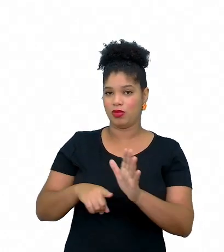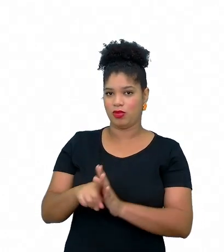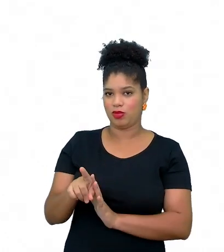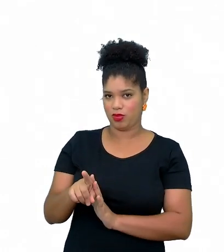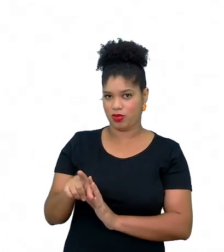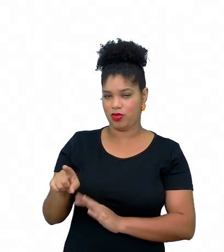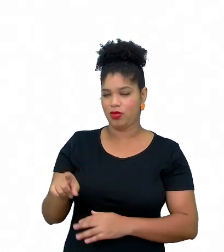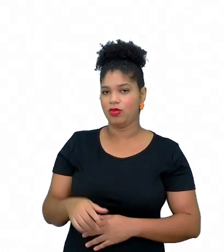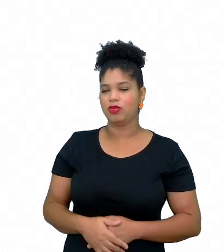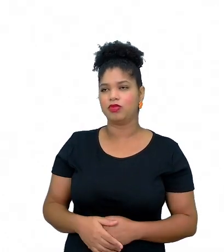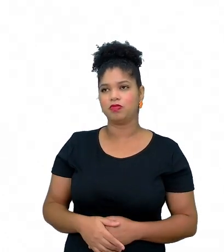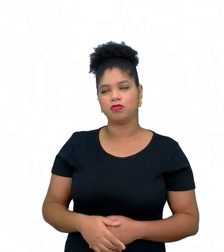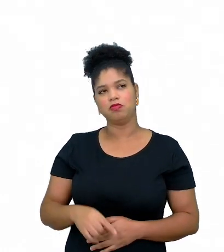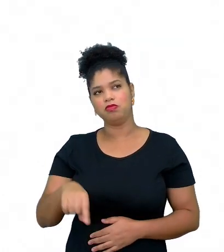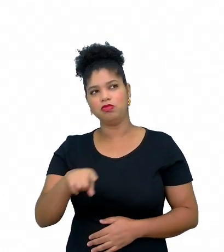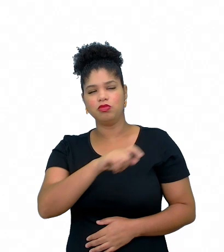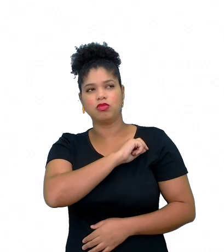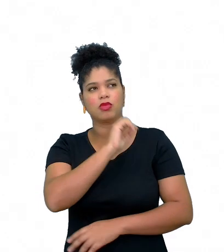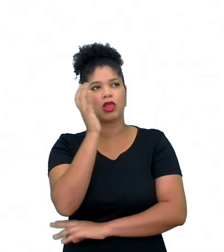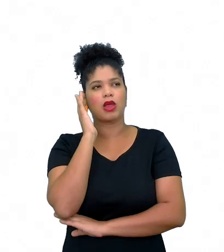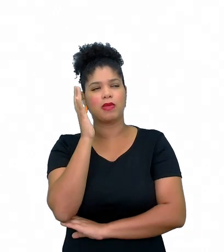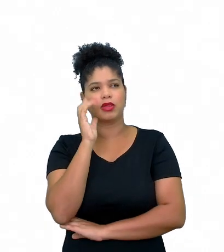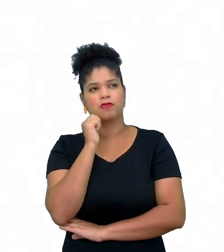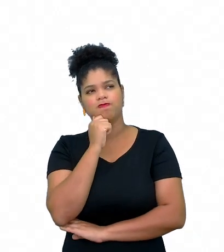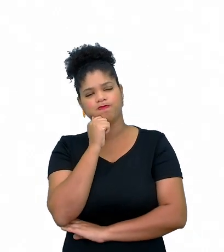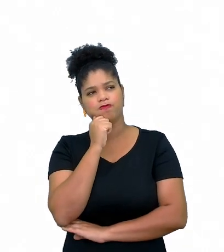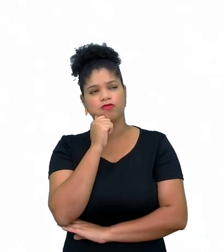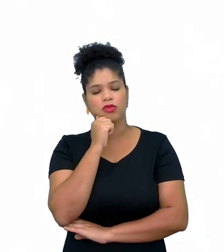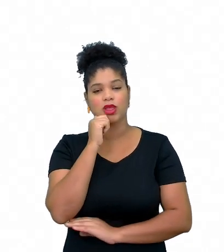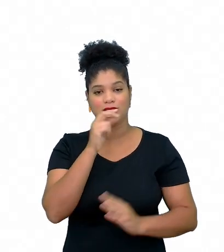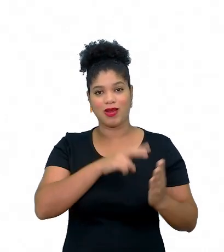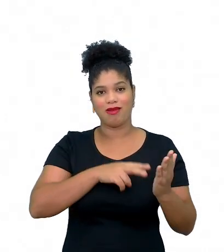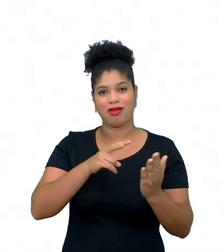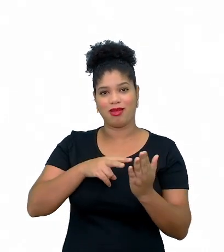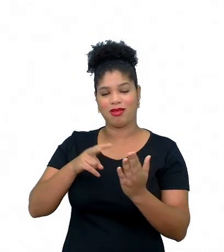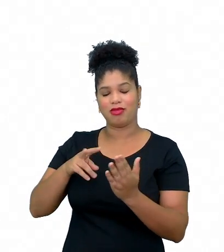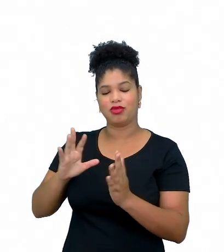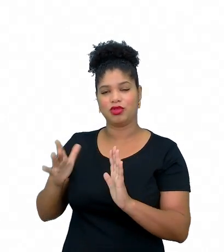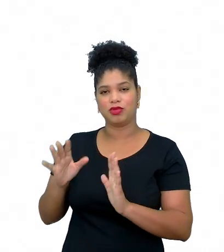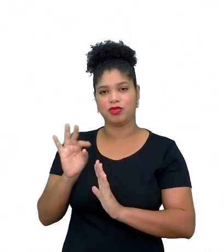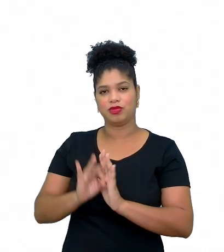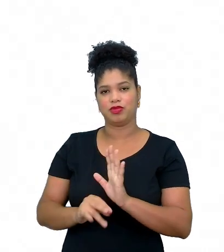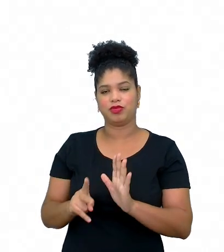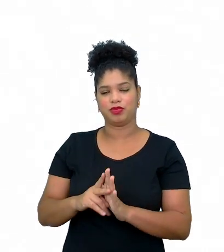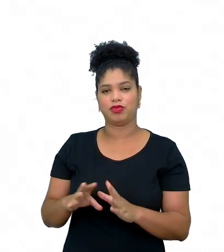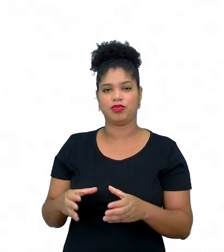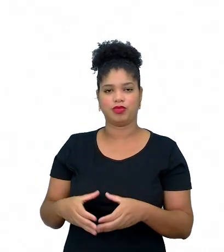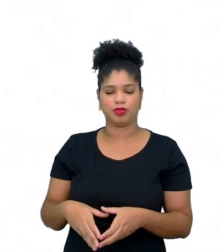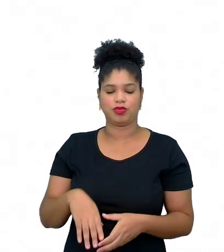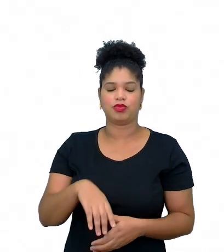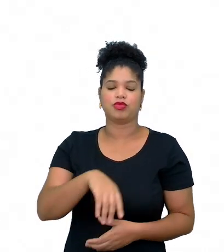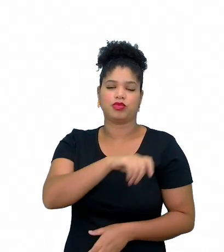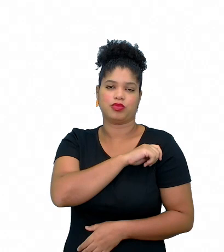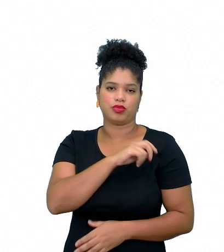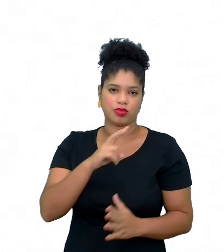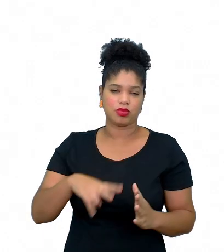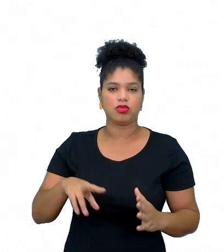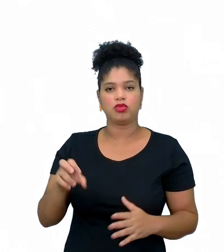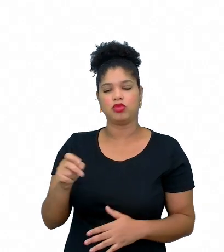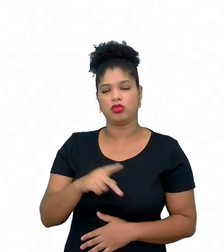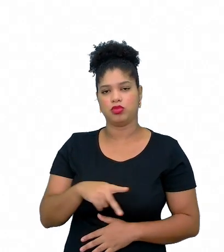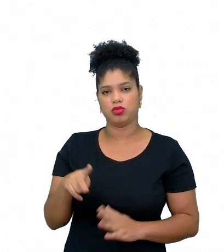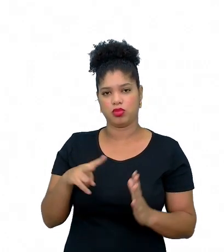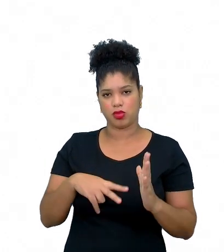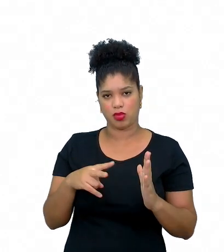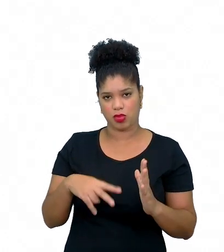fazendo com que ele mergulhe no que foi lido pela sala, ou que o professor leu, mas ou que pode ter